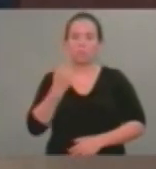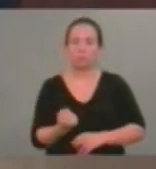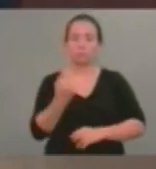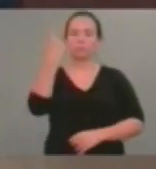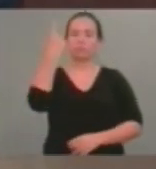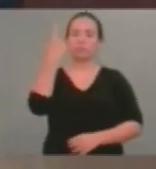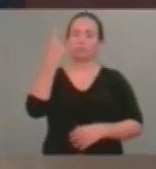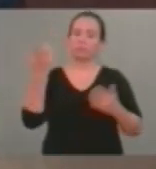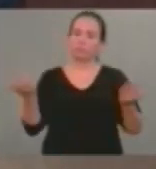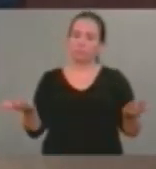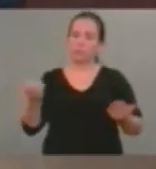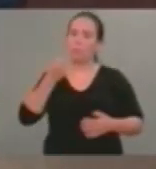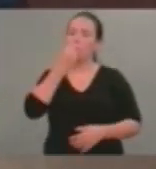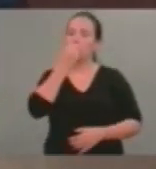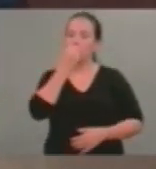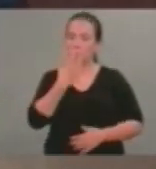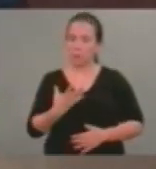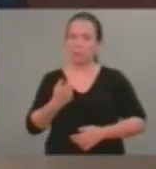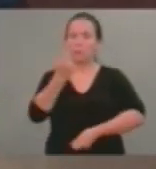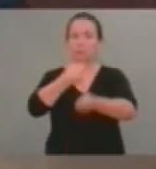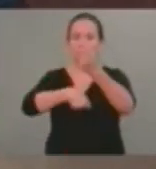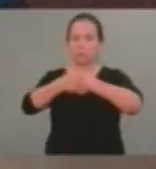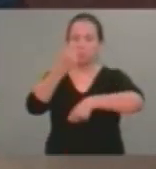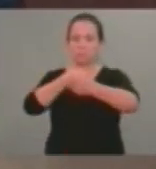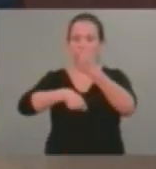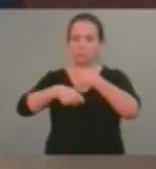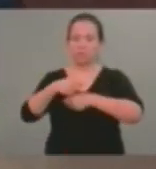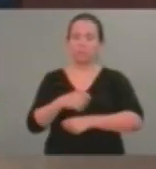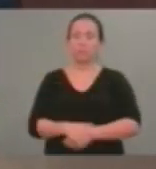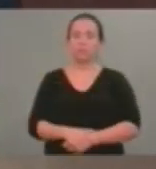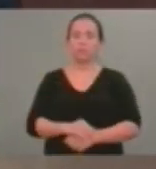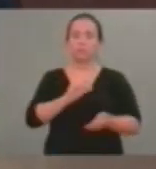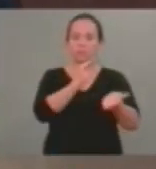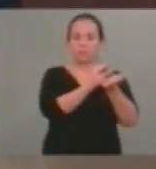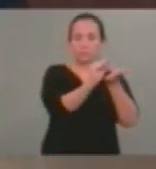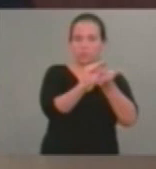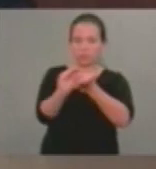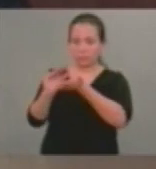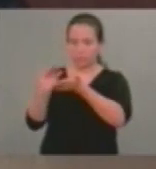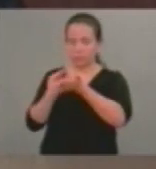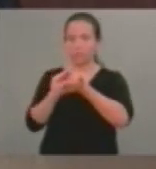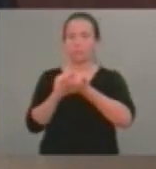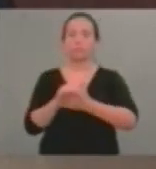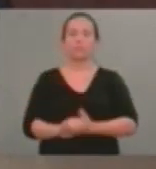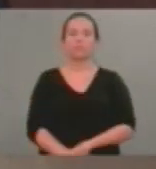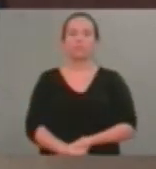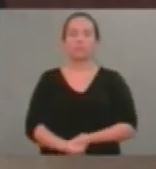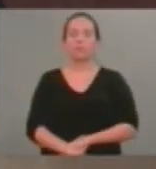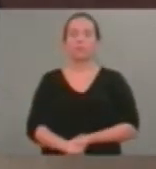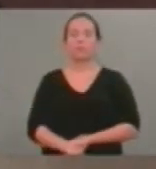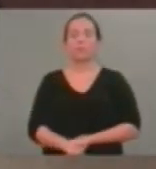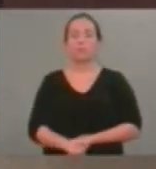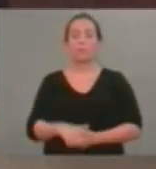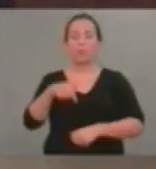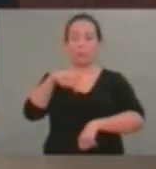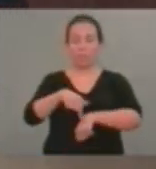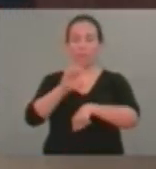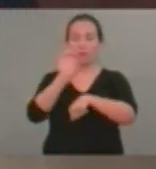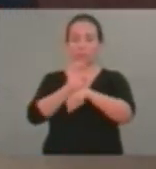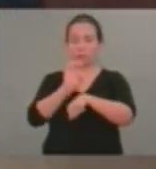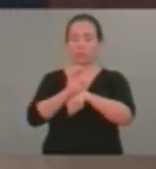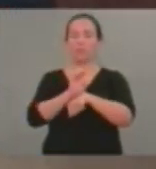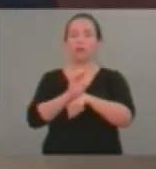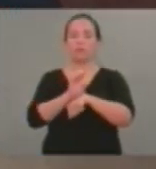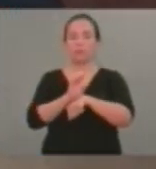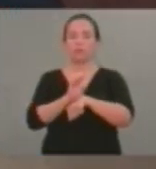bonança na coisa pública, nos recursos públicos. É um estado que iniciou o ano já com